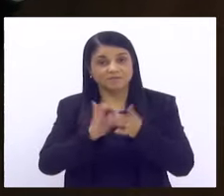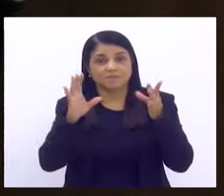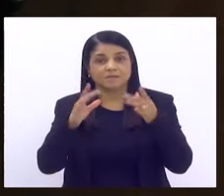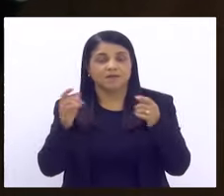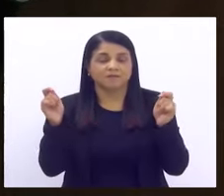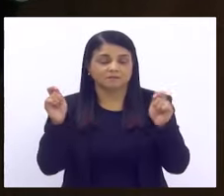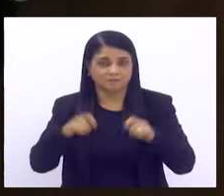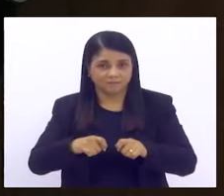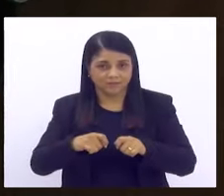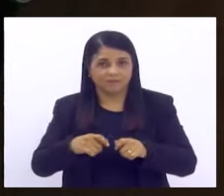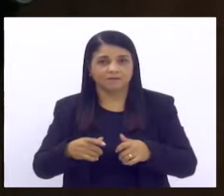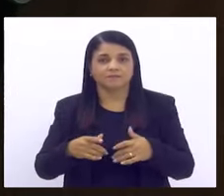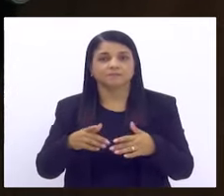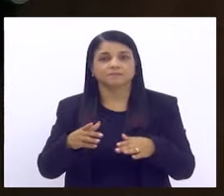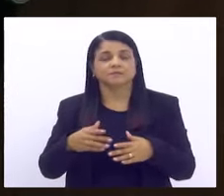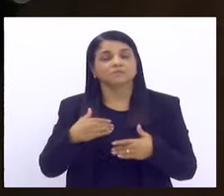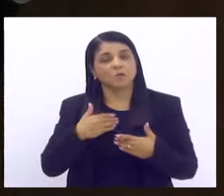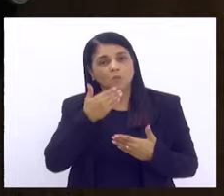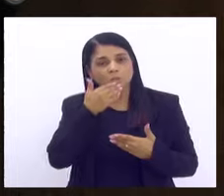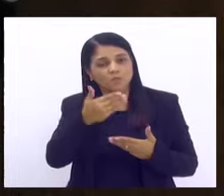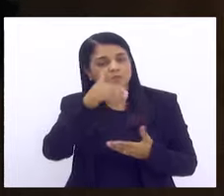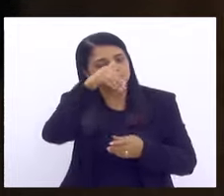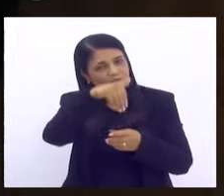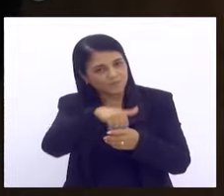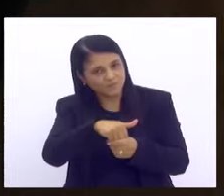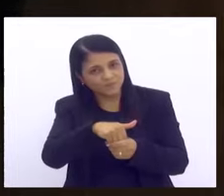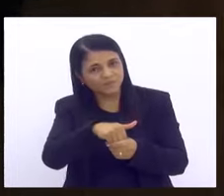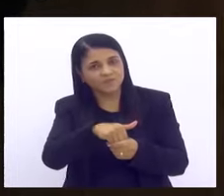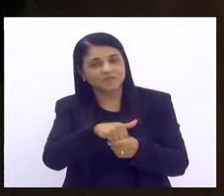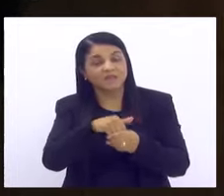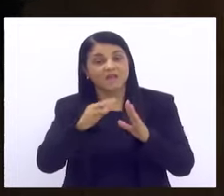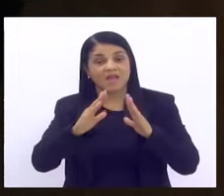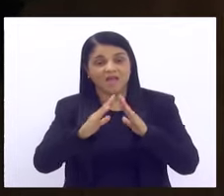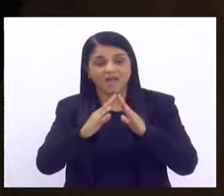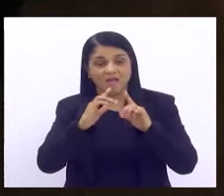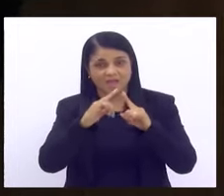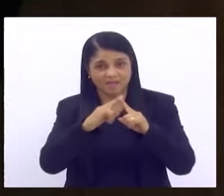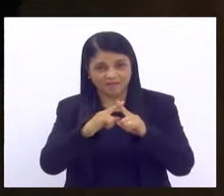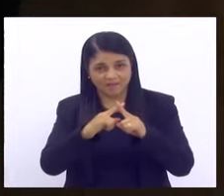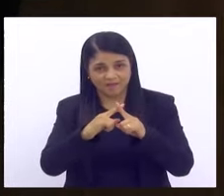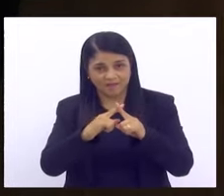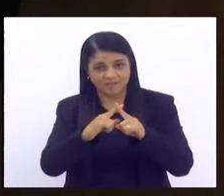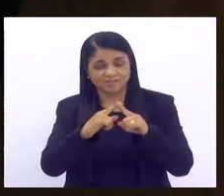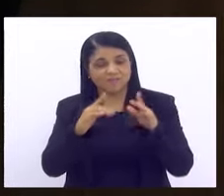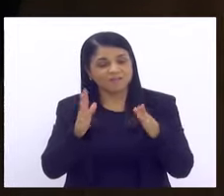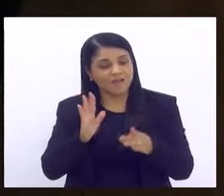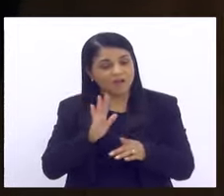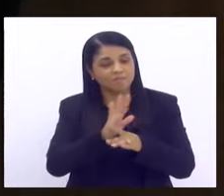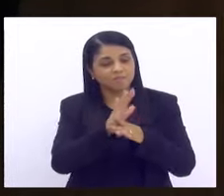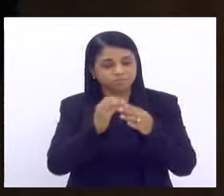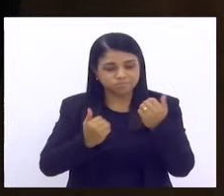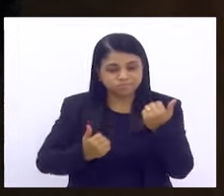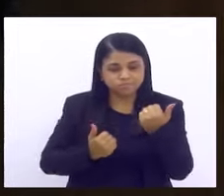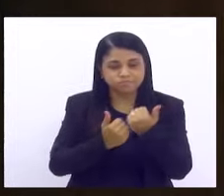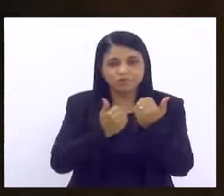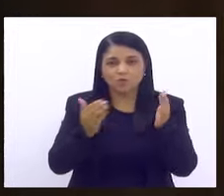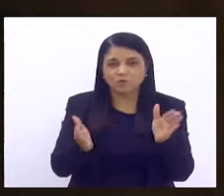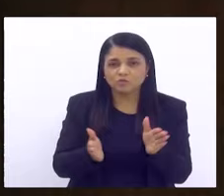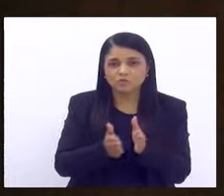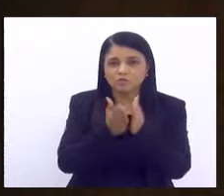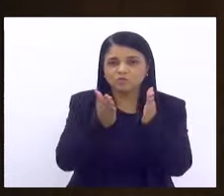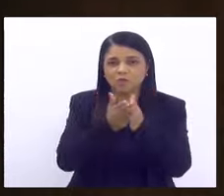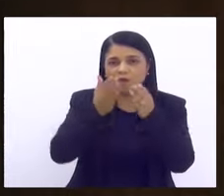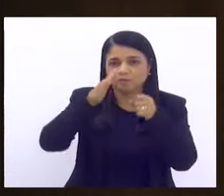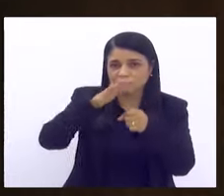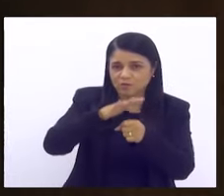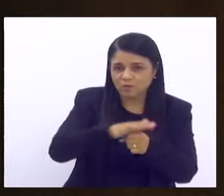da teologia da libertação, é ver a igreja a favor dos pobres, dos oprimidos, daqueles